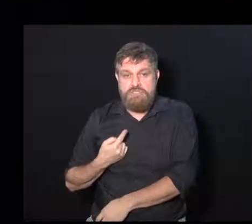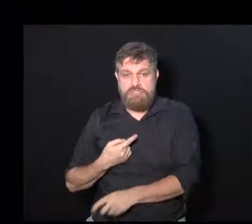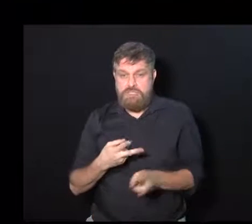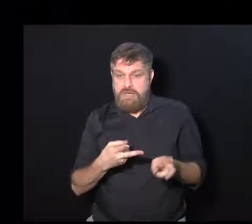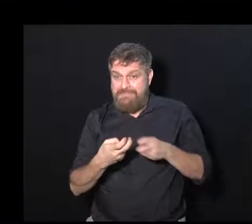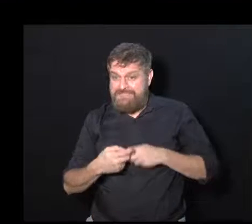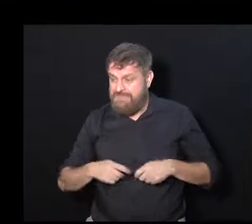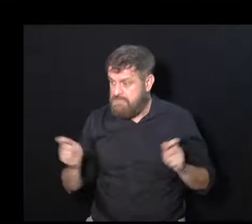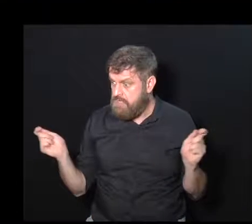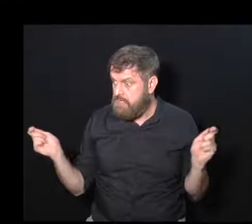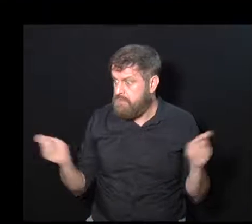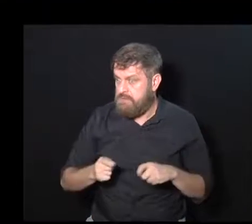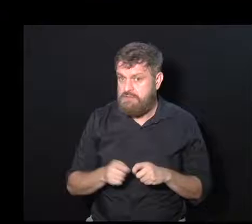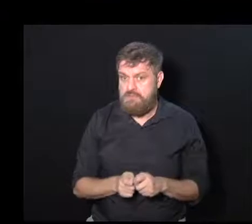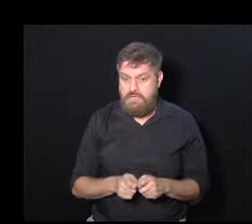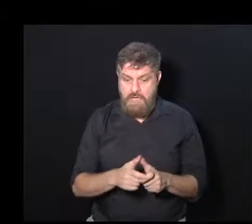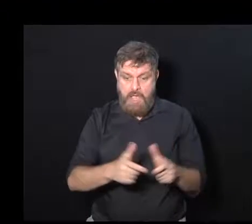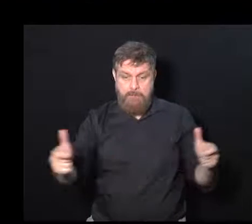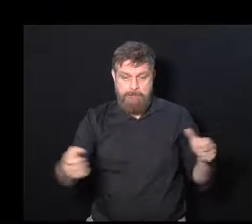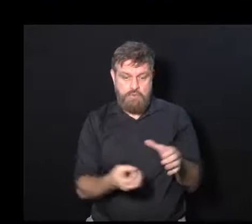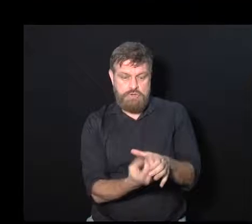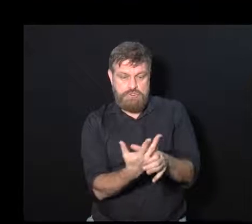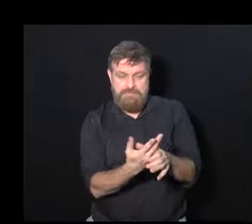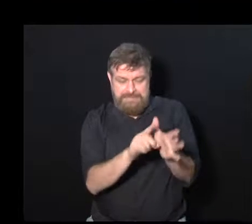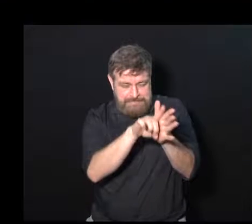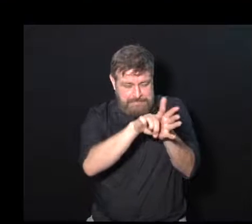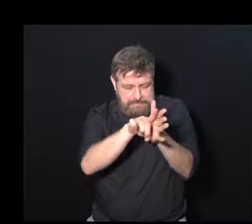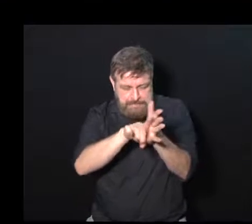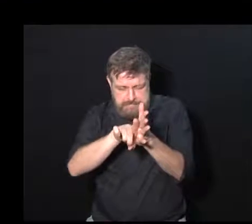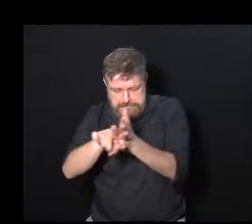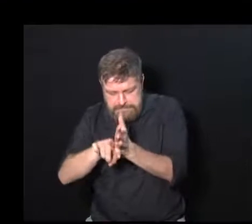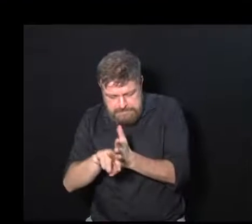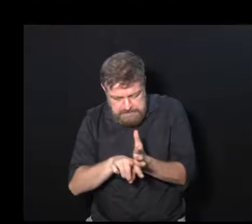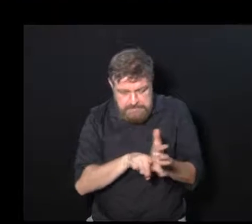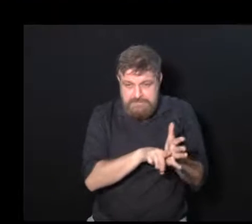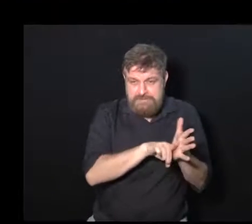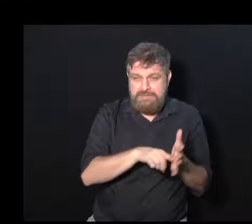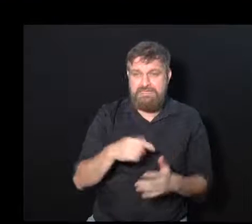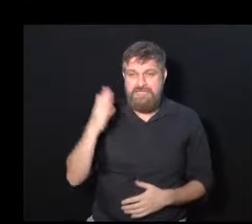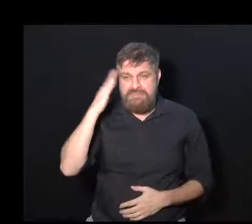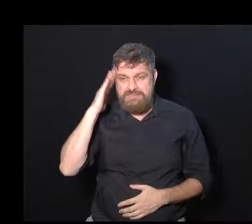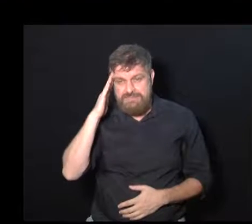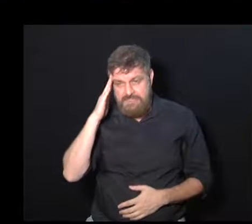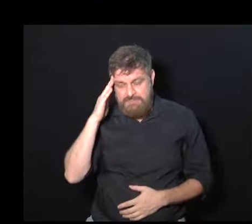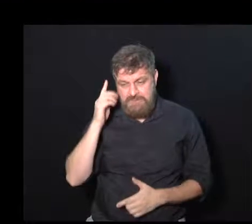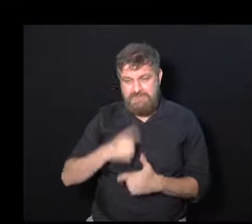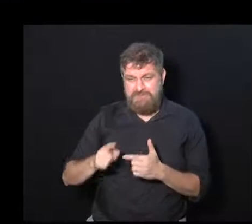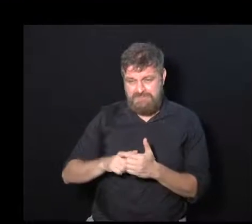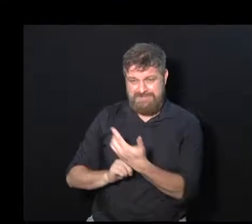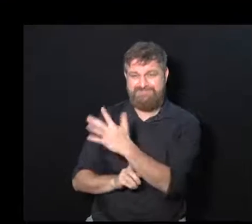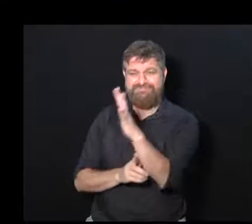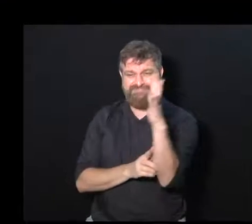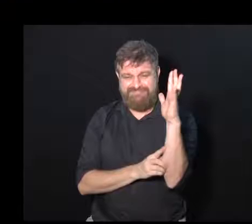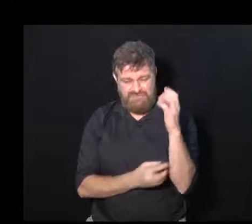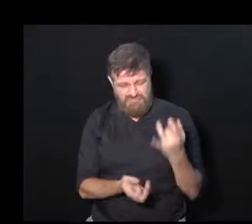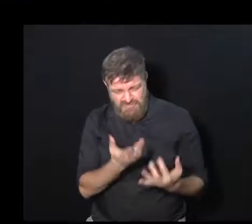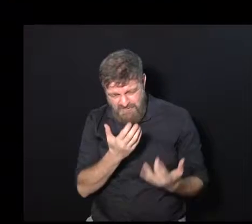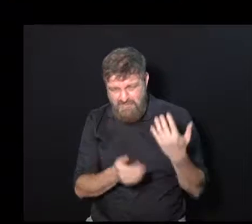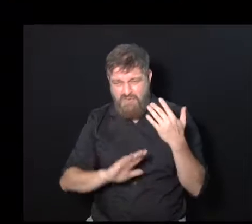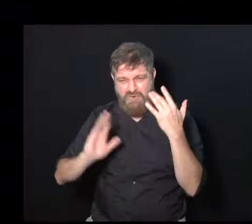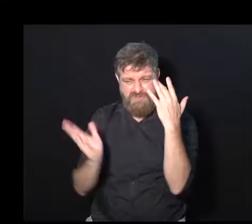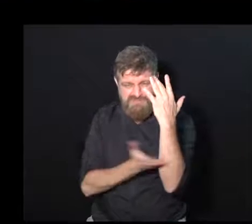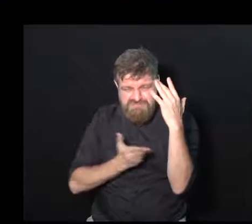potencial gigante, e, diante de todas as tragédias ambientais que a gente está vendo,